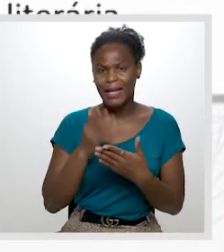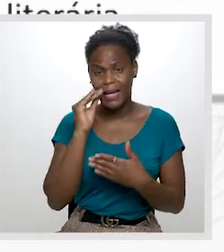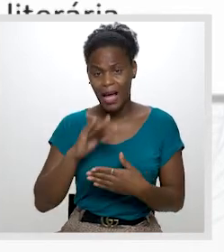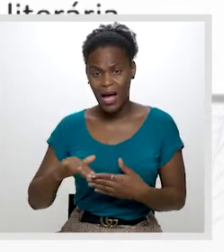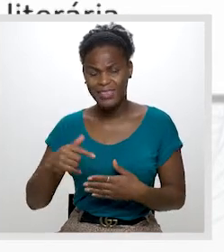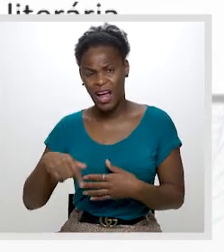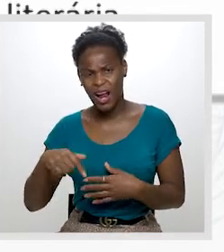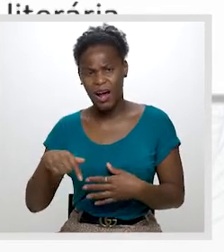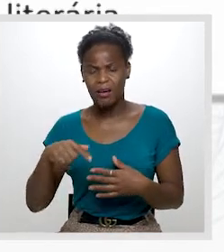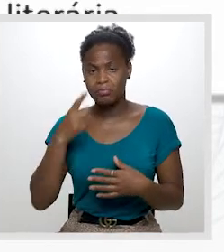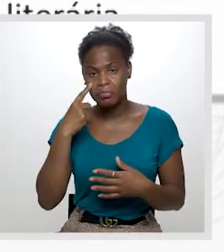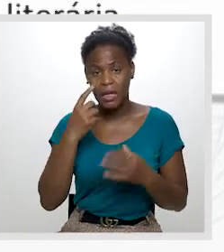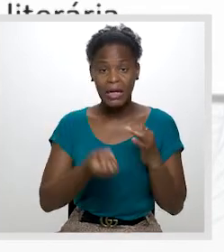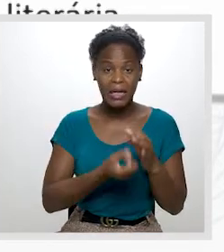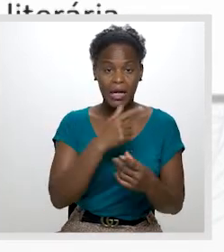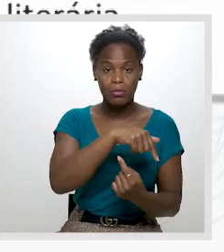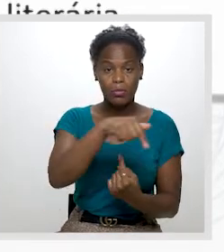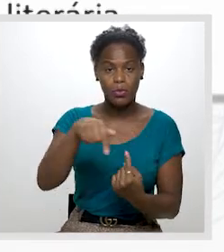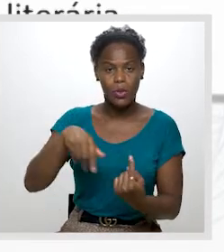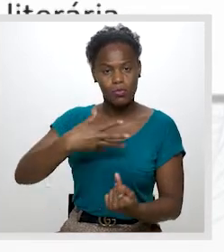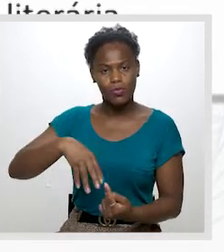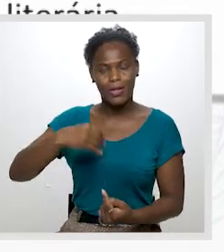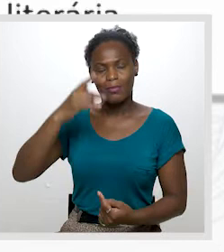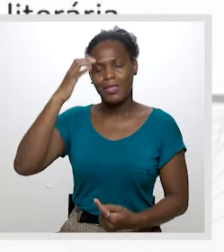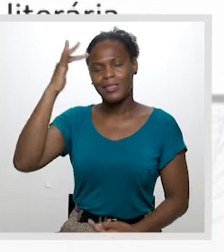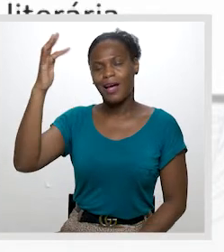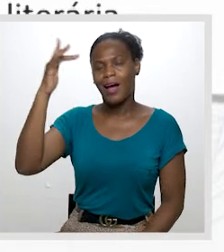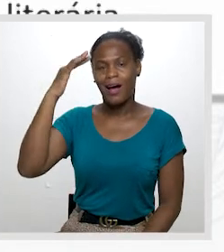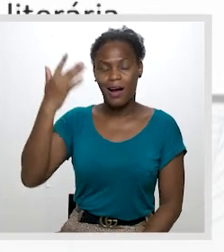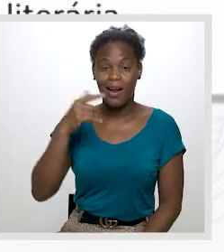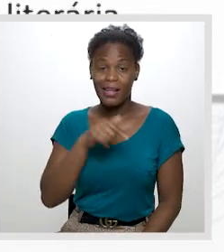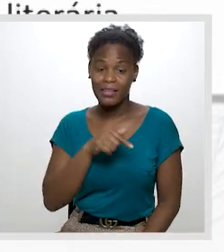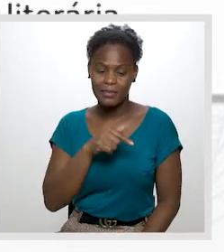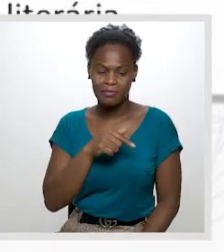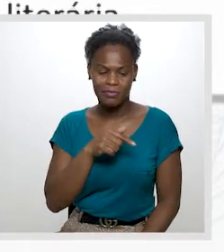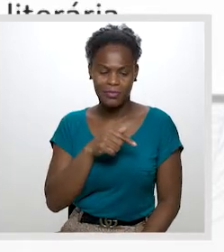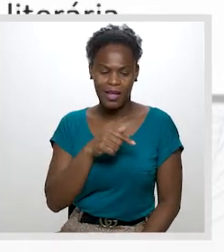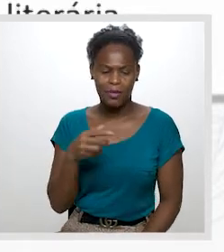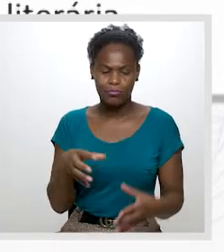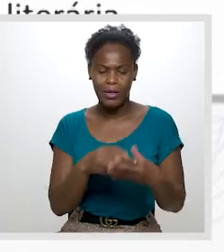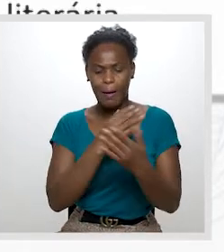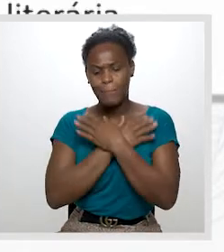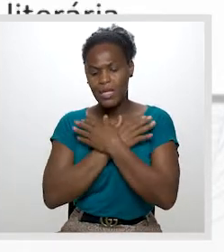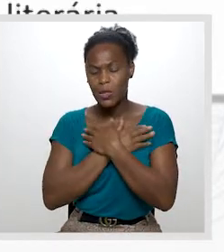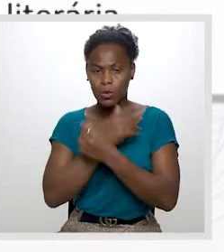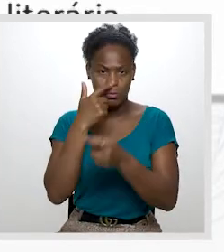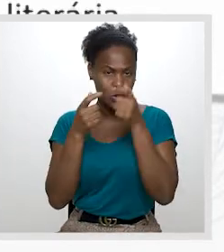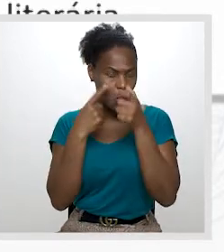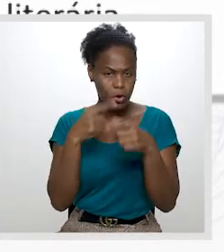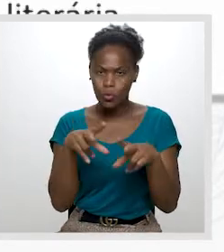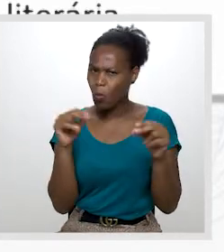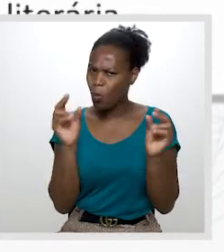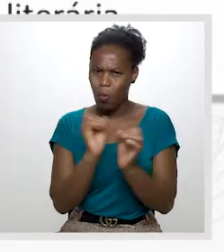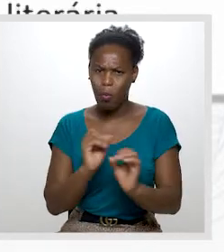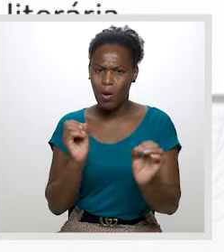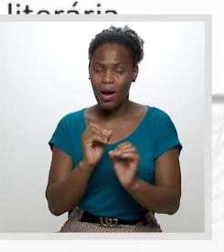criança tive tendência para criar em torno um mundo fictício, de me cercar de amigos e conhecidos que